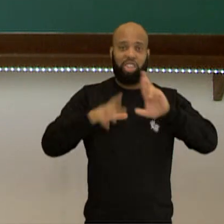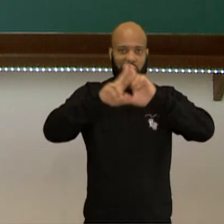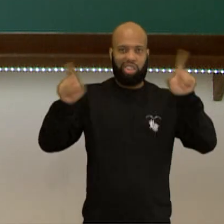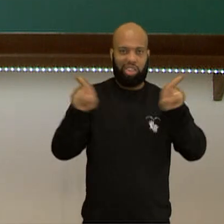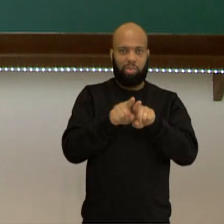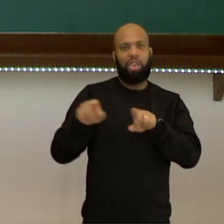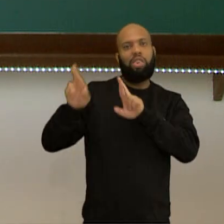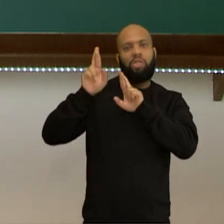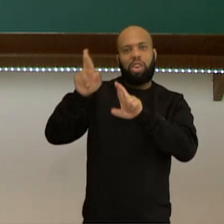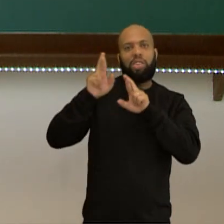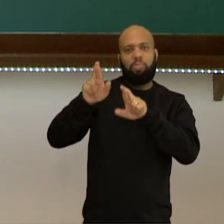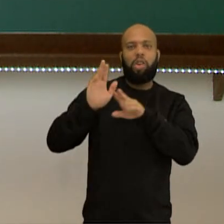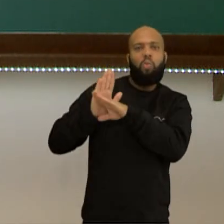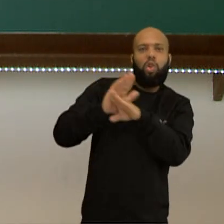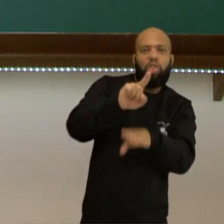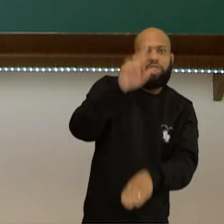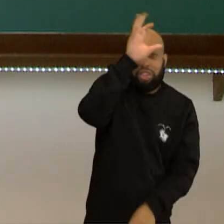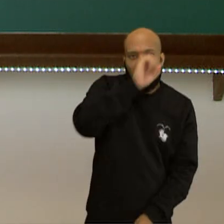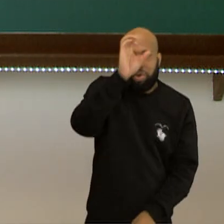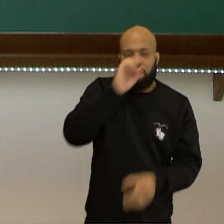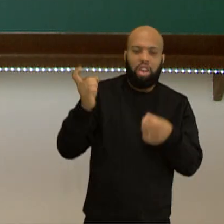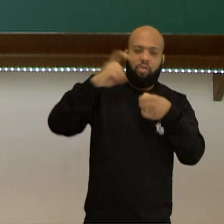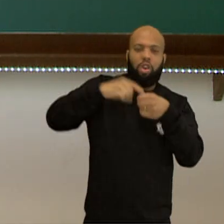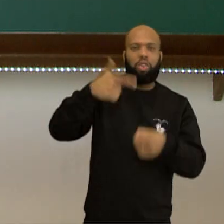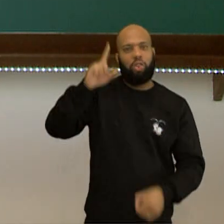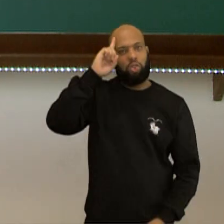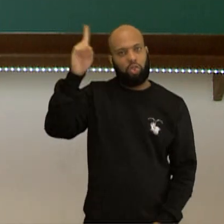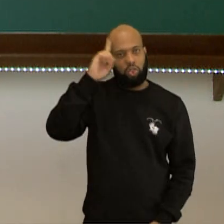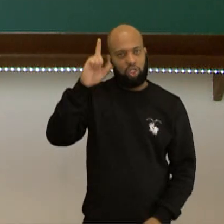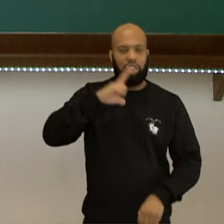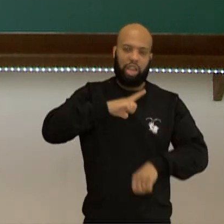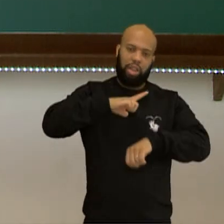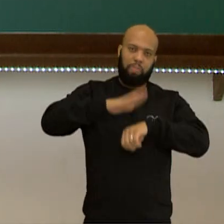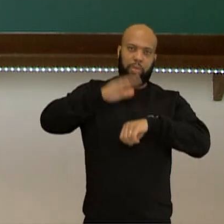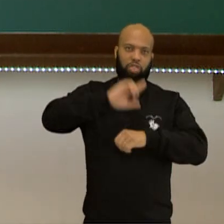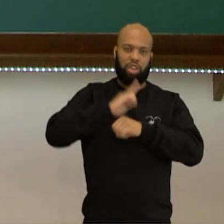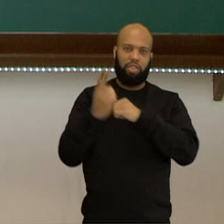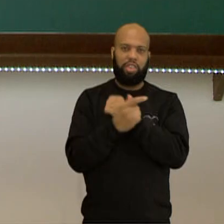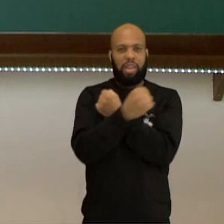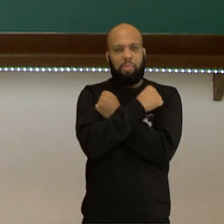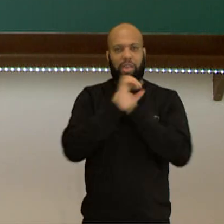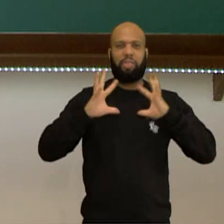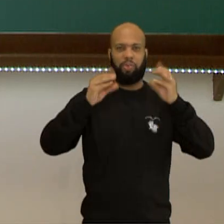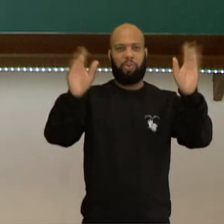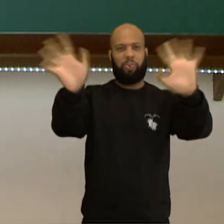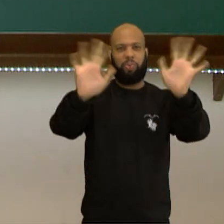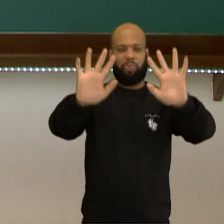migrações. Espero ter contribuído, voltamos numa próxima aula com mais geografia. Um abraço a todos.